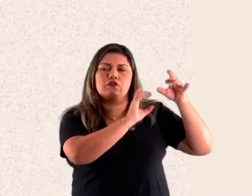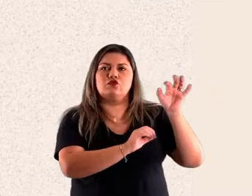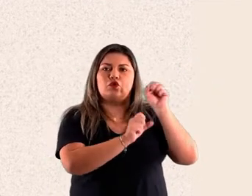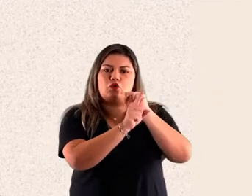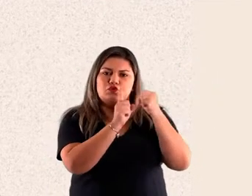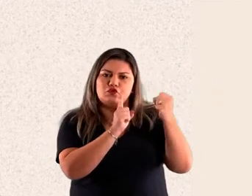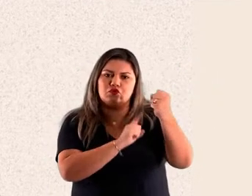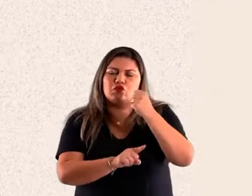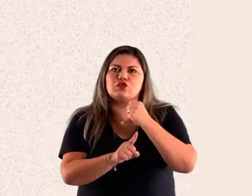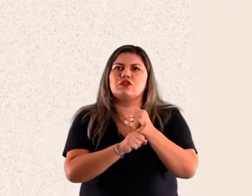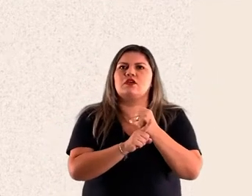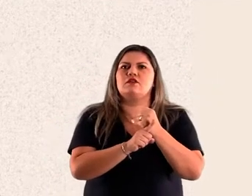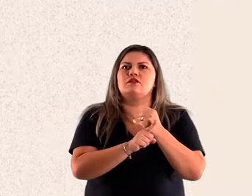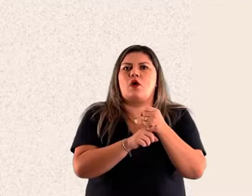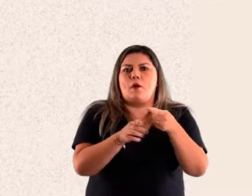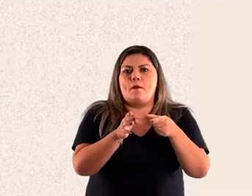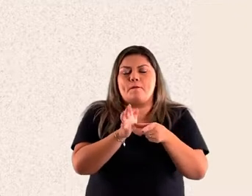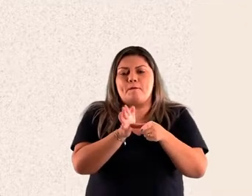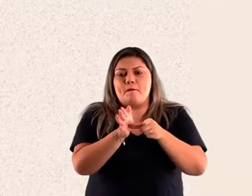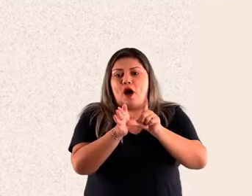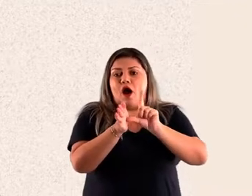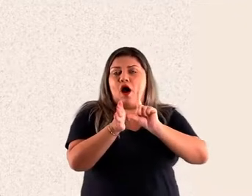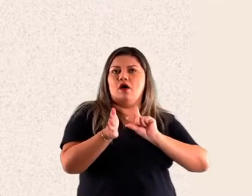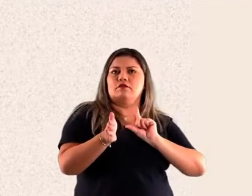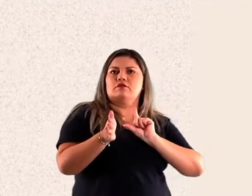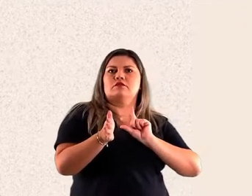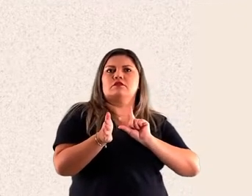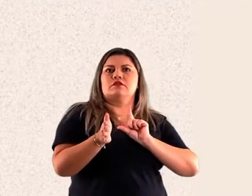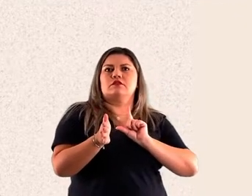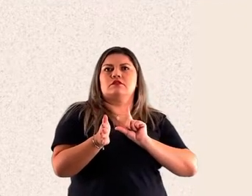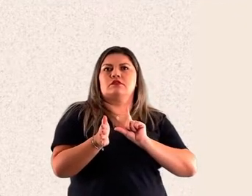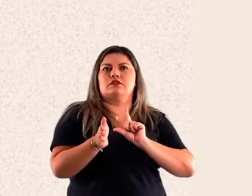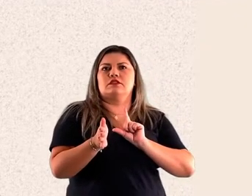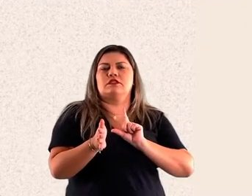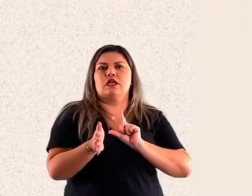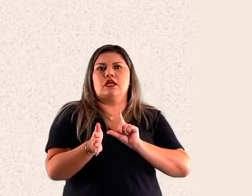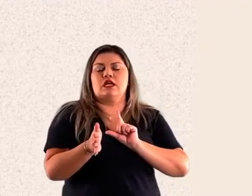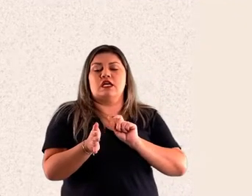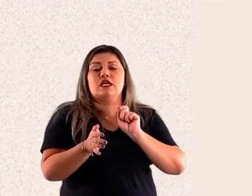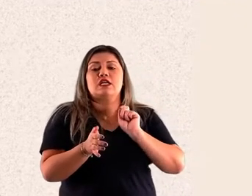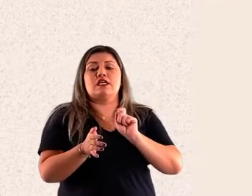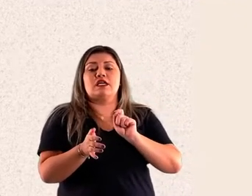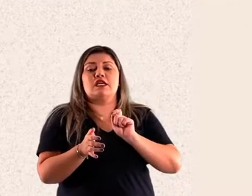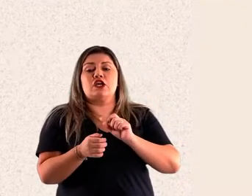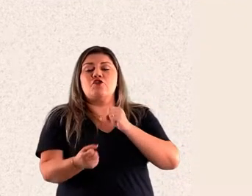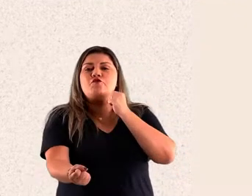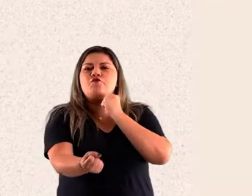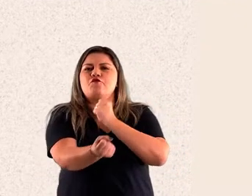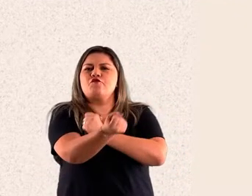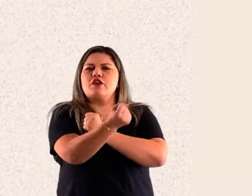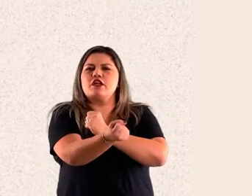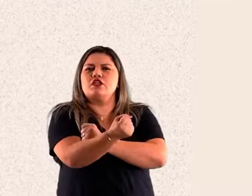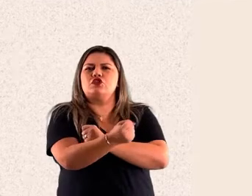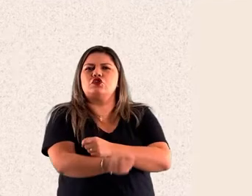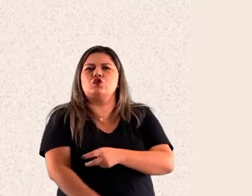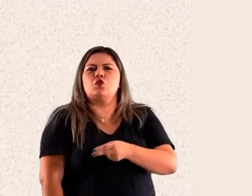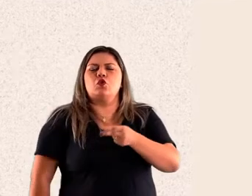elas vêm antes elas elas superam o tabagismo a obesidade